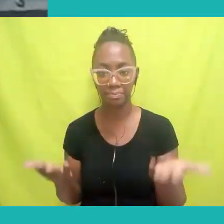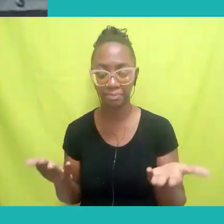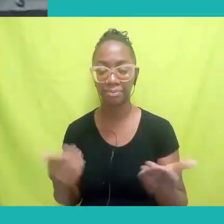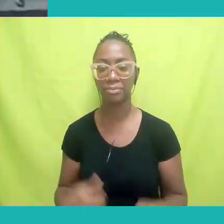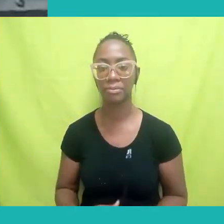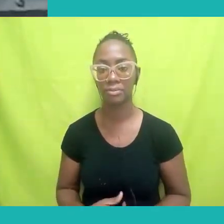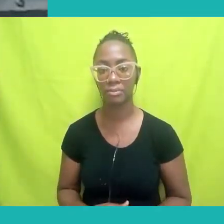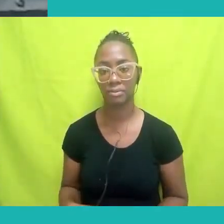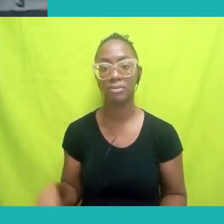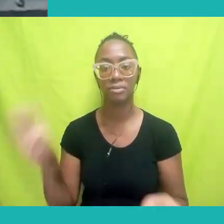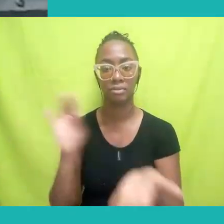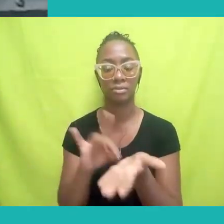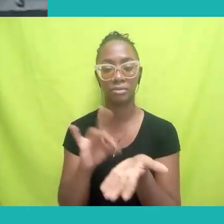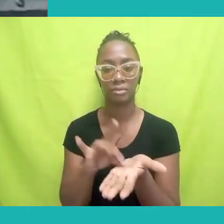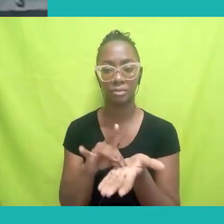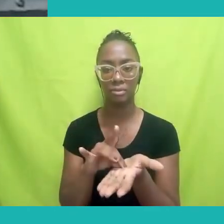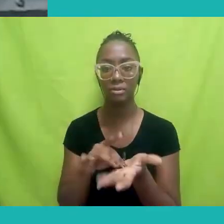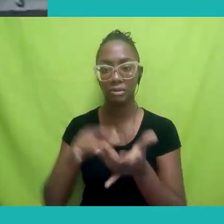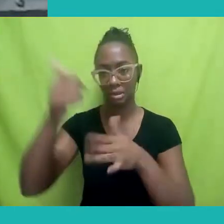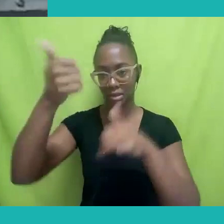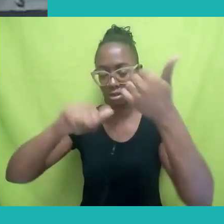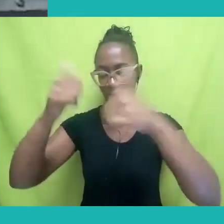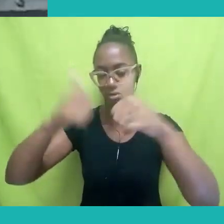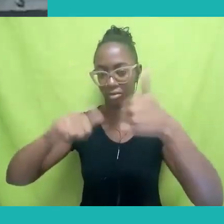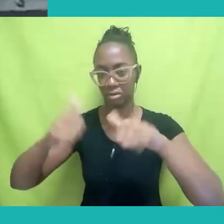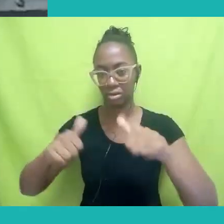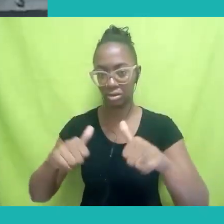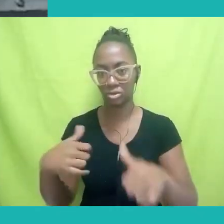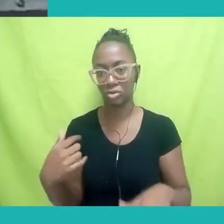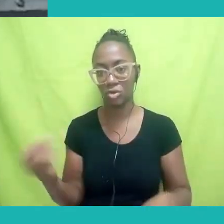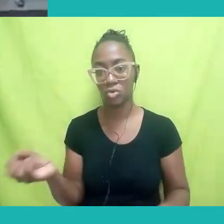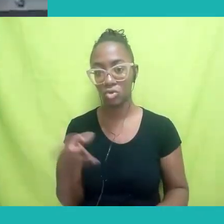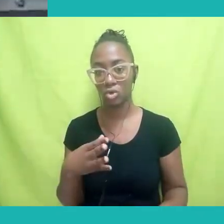realmente, analisando os novos aportes decorrentes